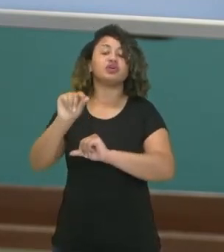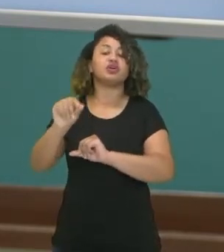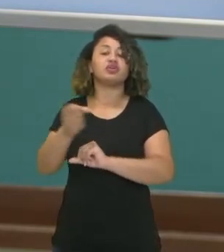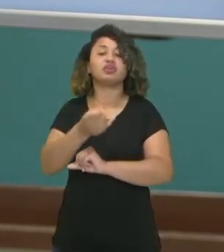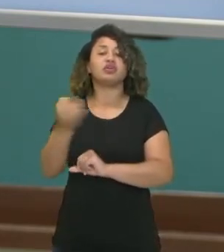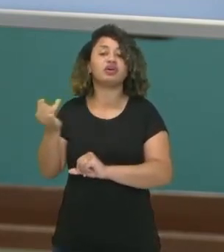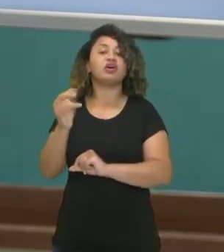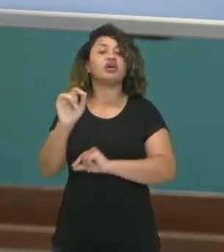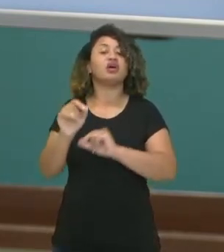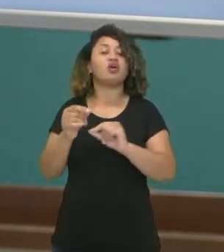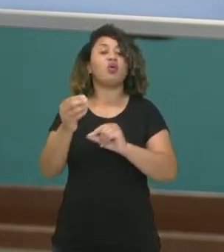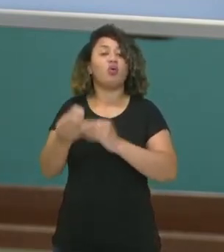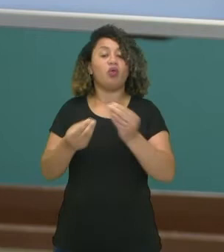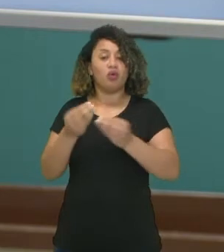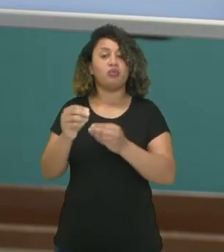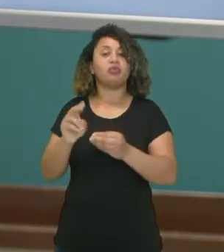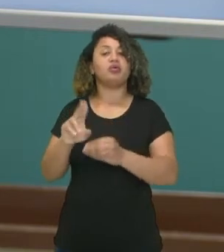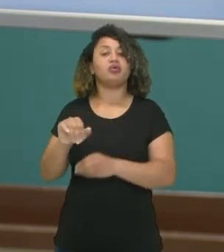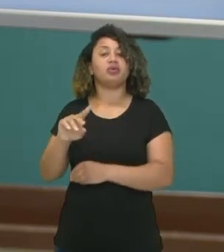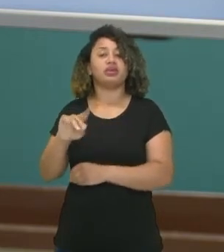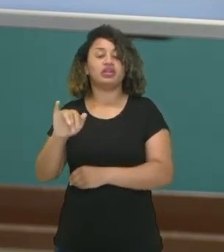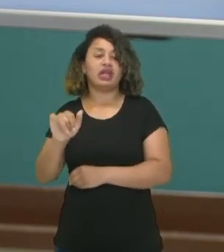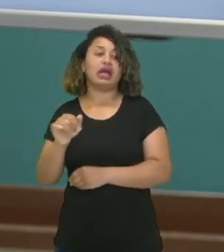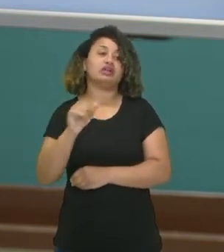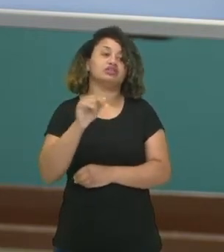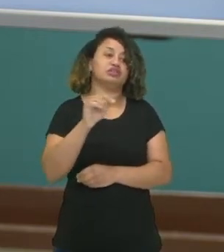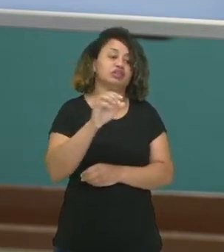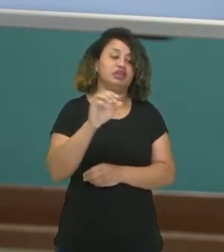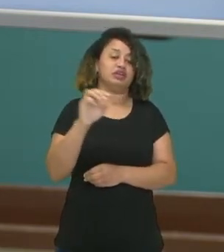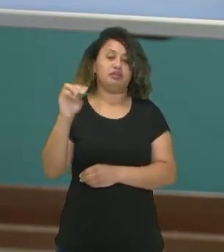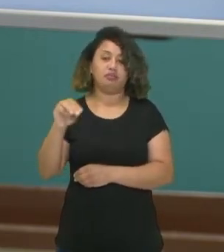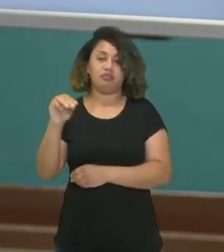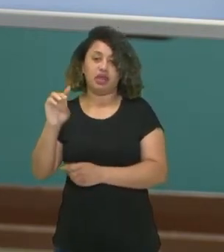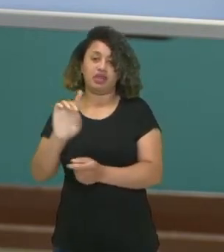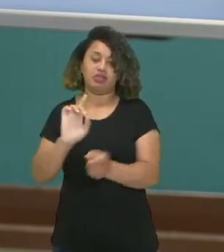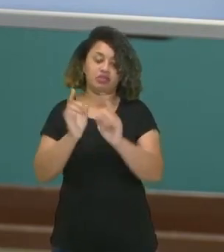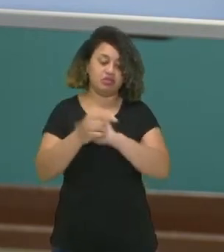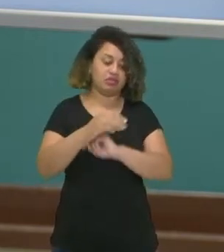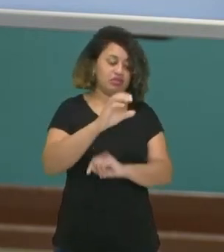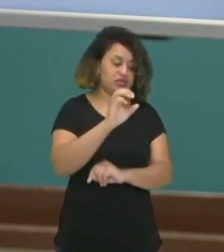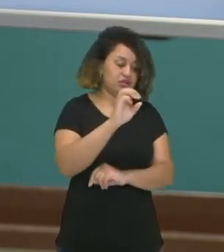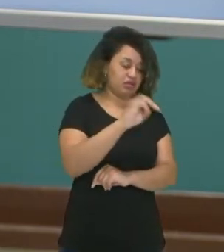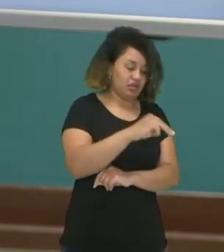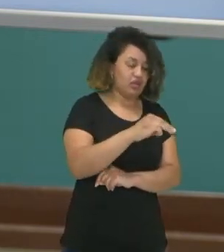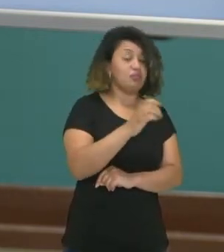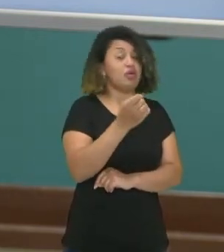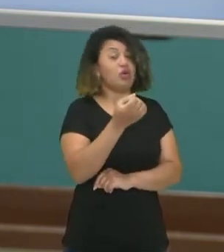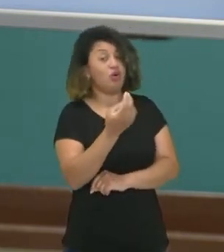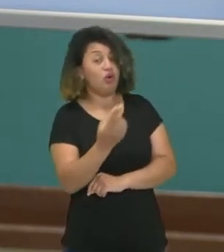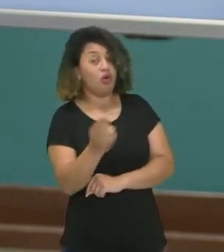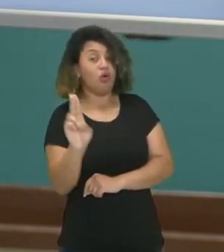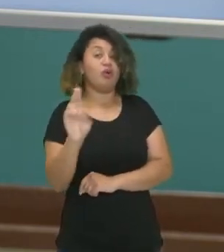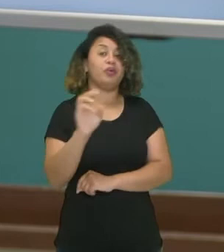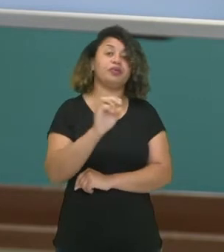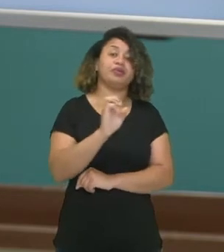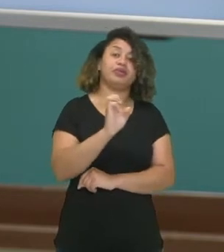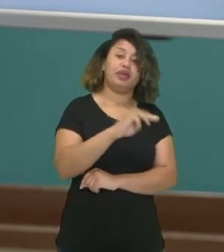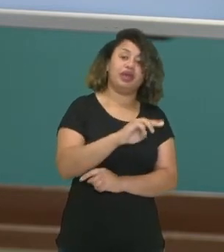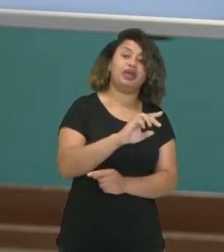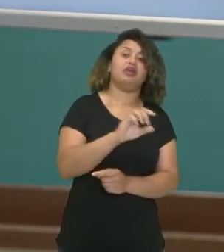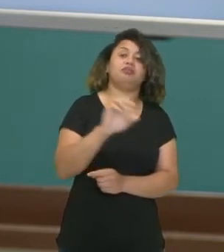medida ou converter de metros para centímetros ou de centímetros para